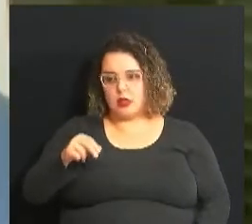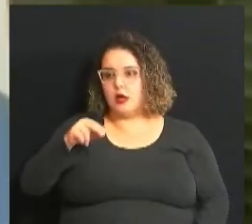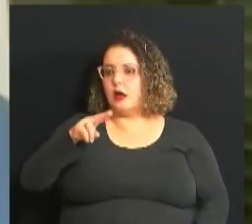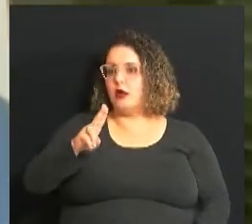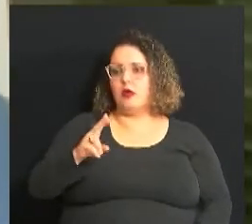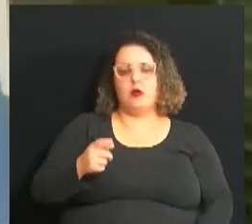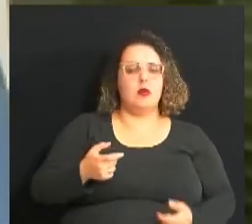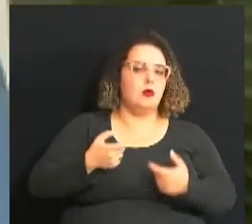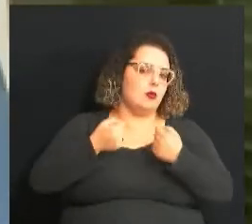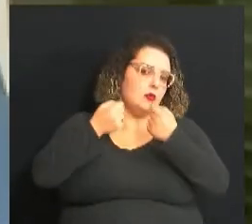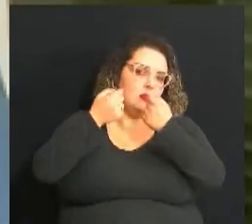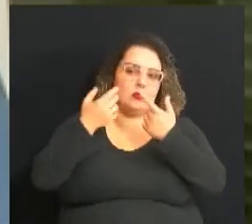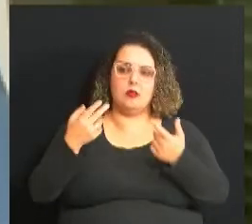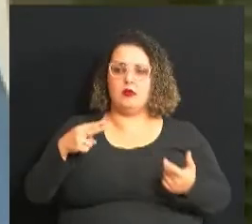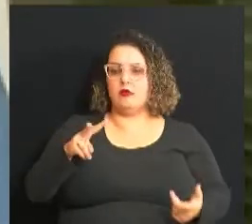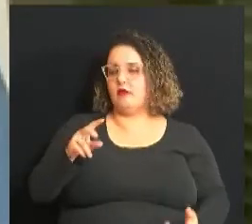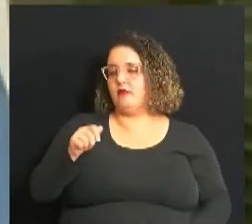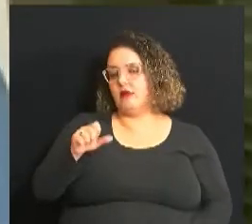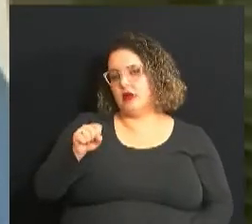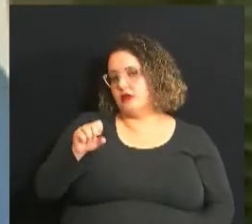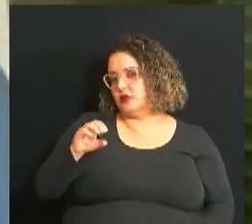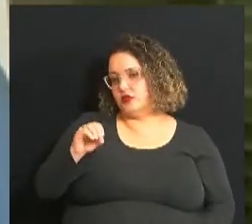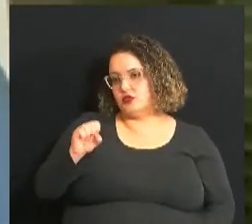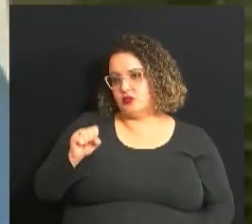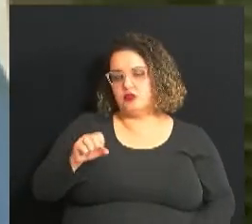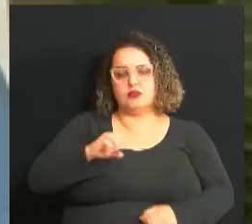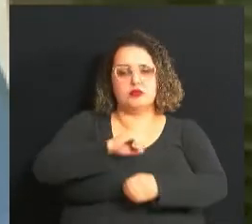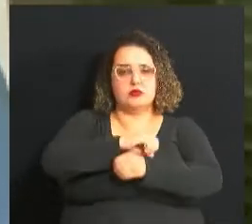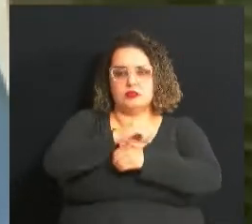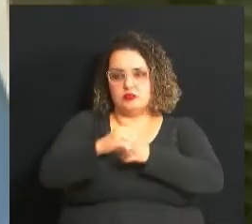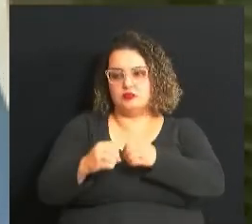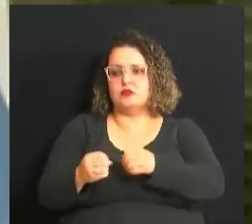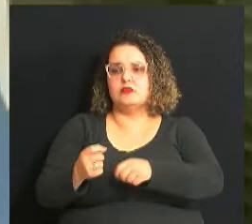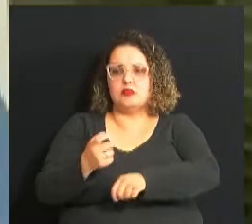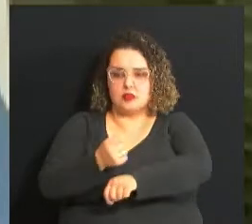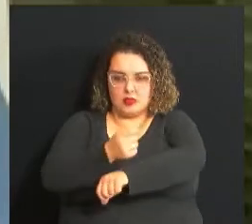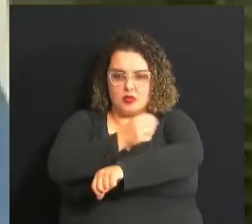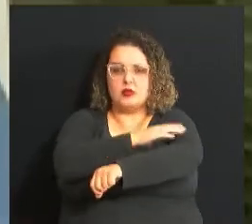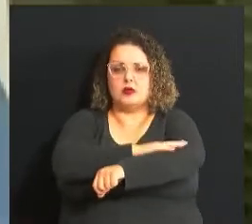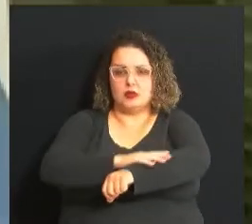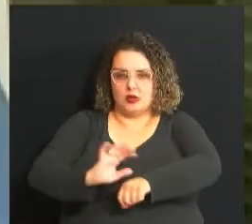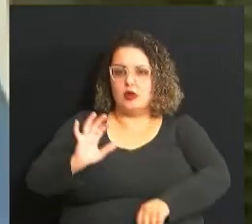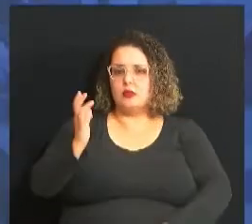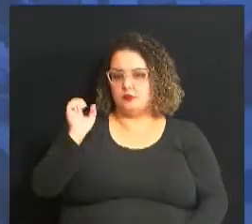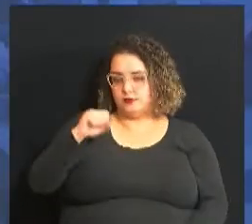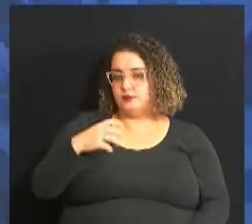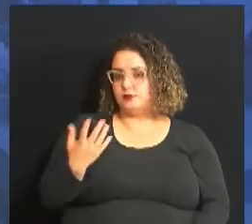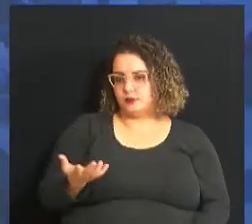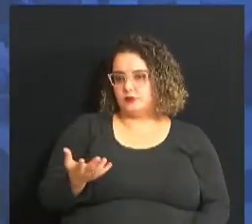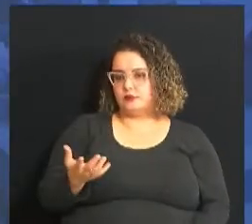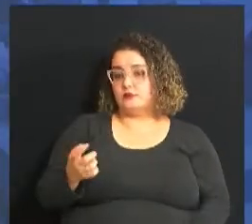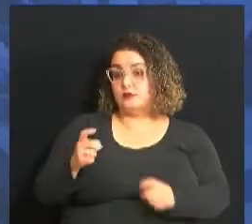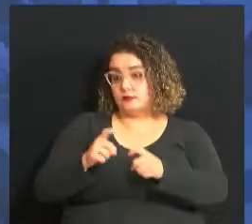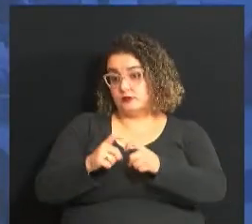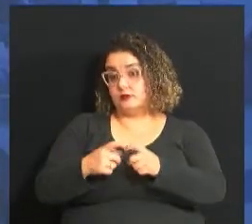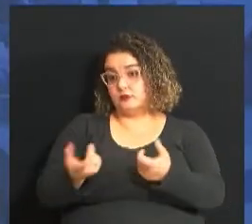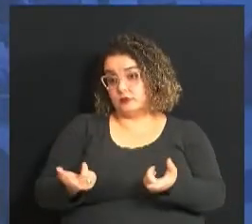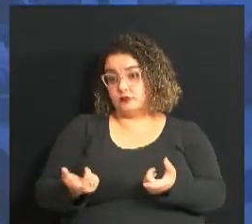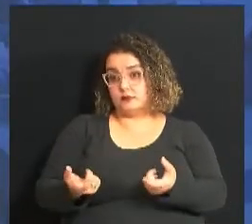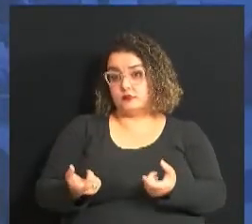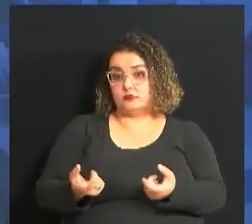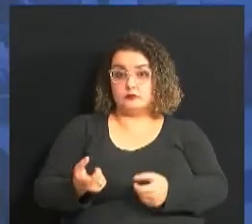celulares, vasos celulares, assim diante. Mas o câncer de pele, ele é muito incidente, sim. E doutor, relacionado ao câncer de